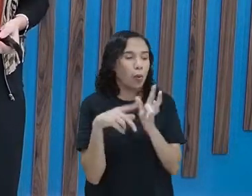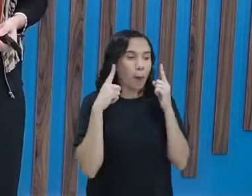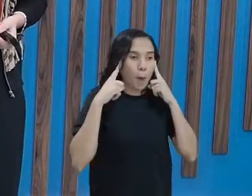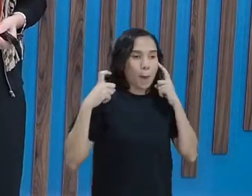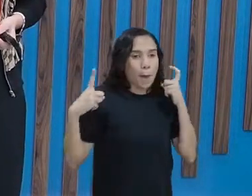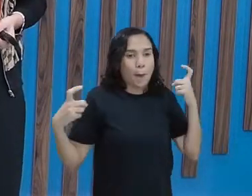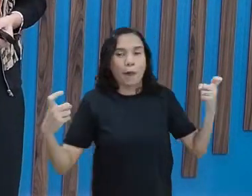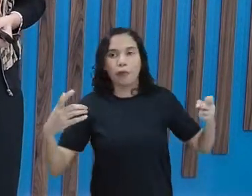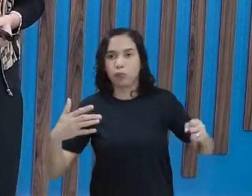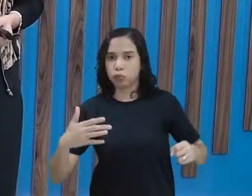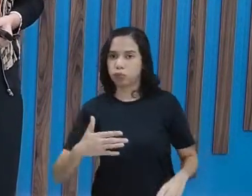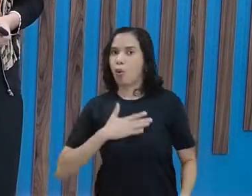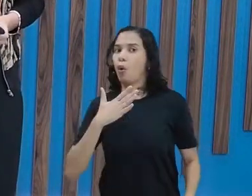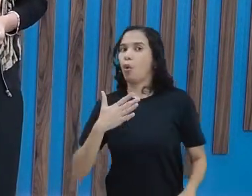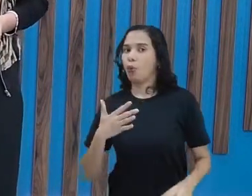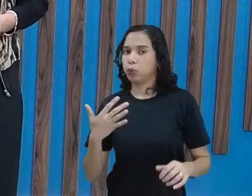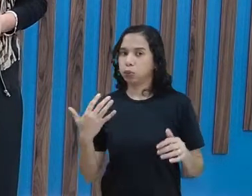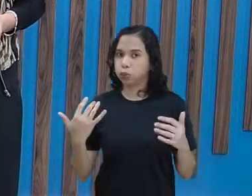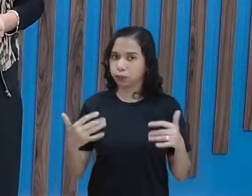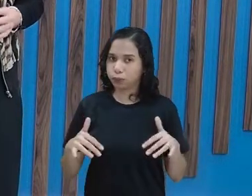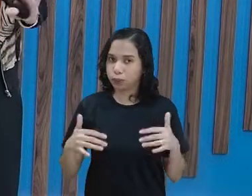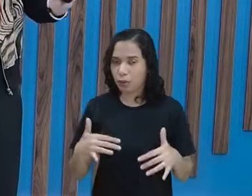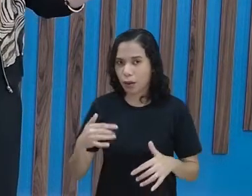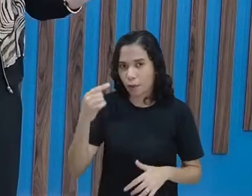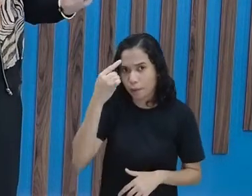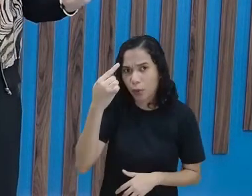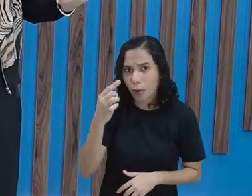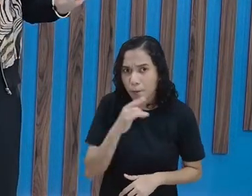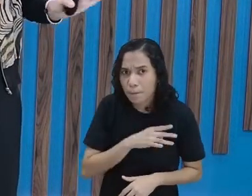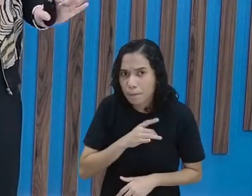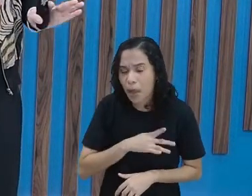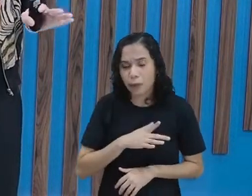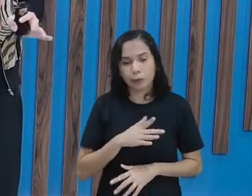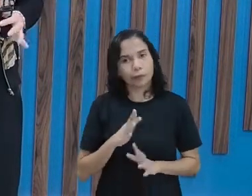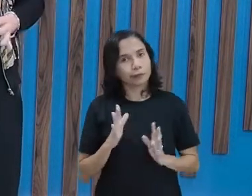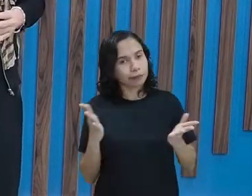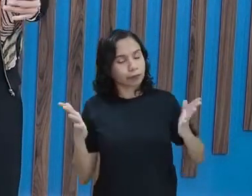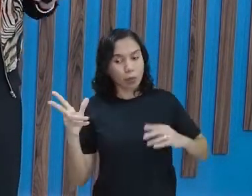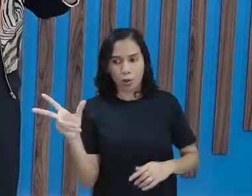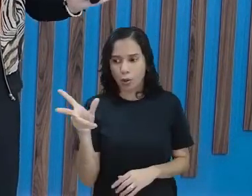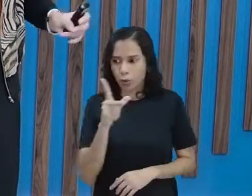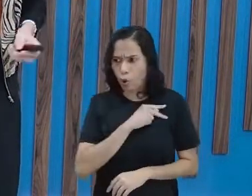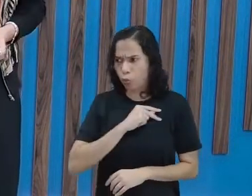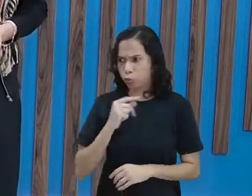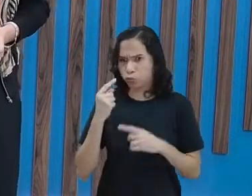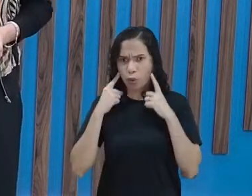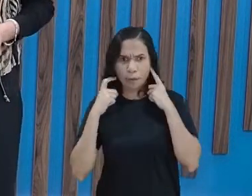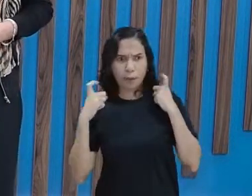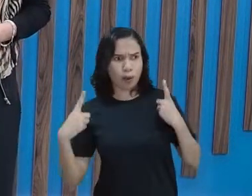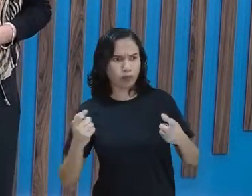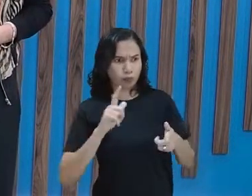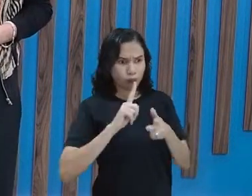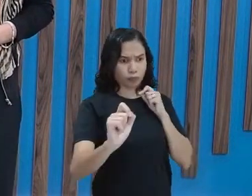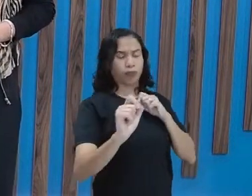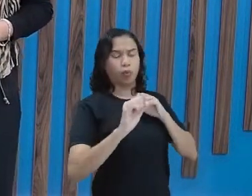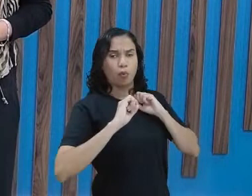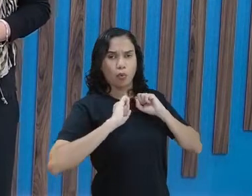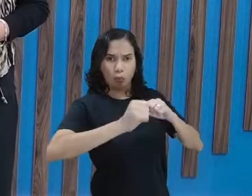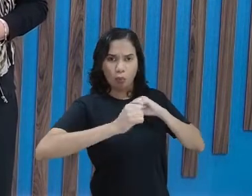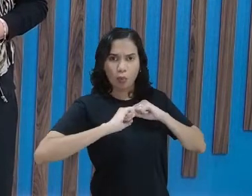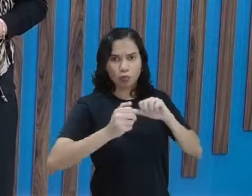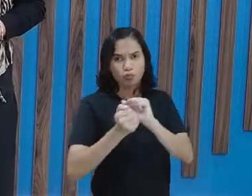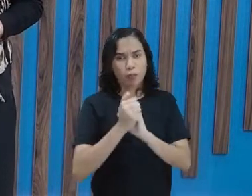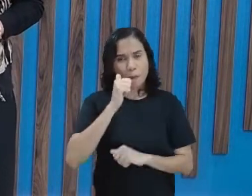alvoroço. Tanto é que o ratinho teve medo dele, não é? Nossa, muito barulhento, vou sair daqui, vou correr para junto da